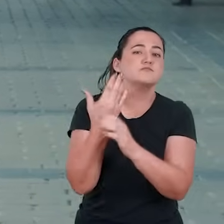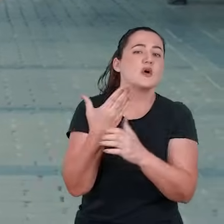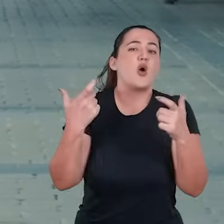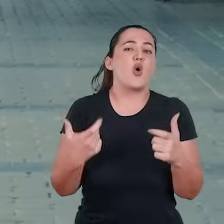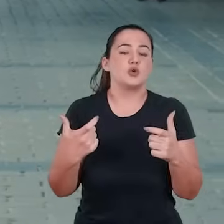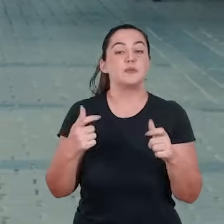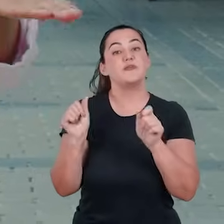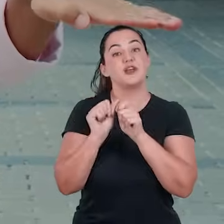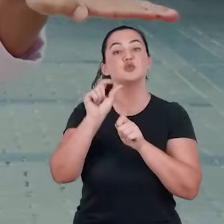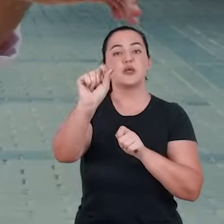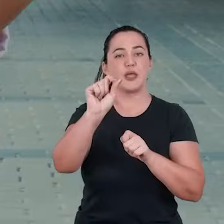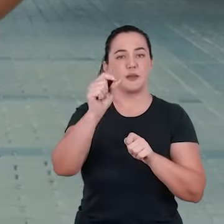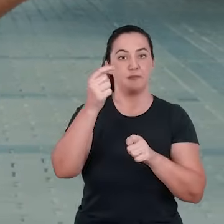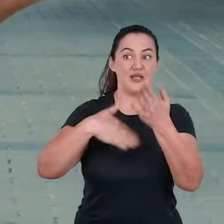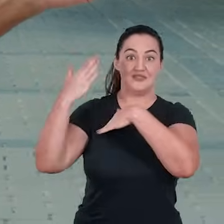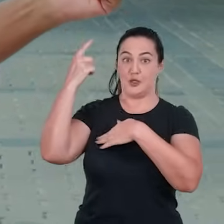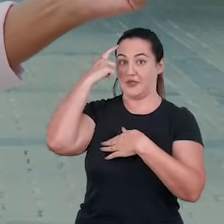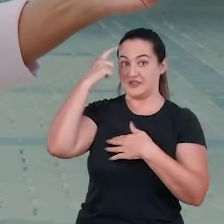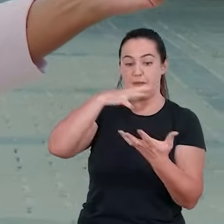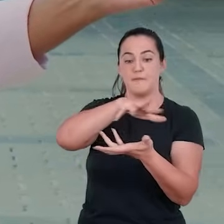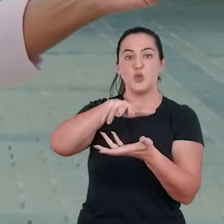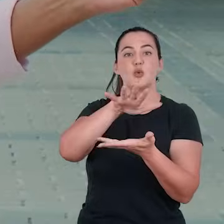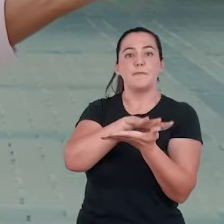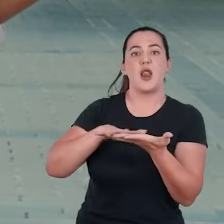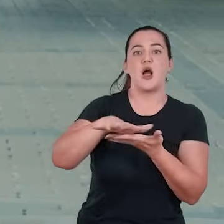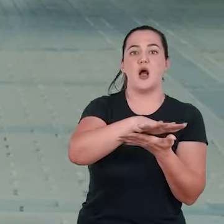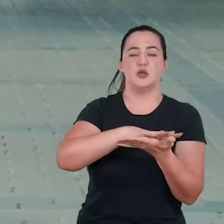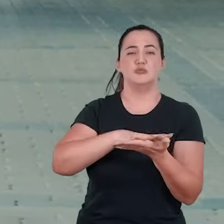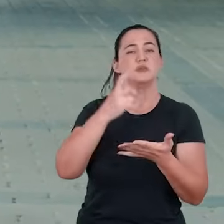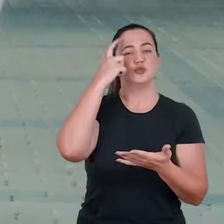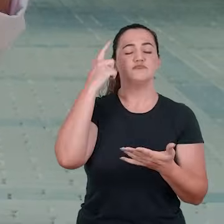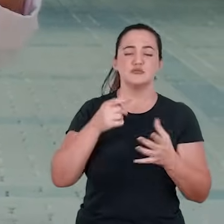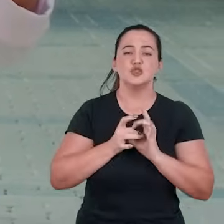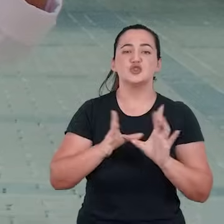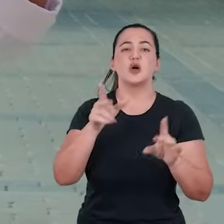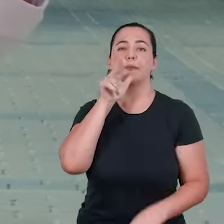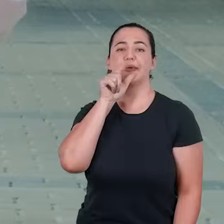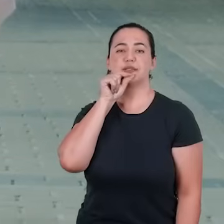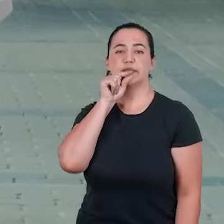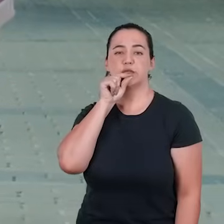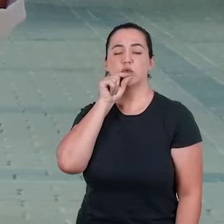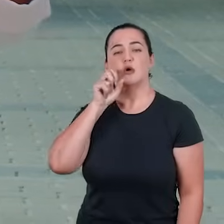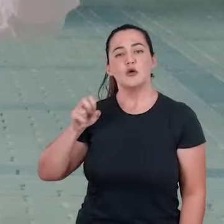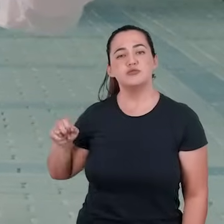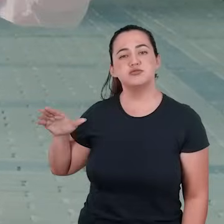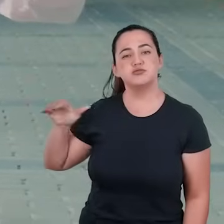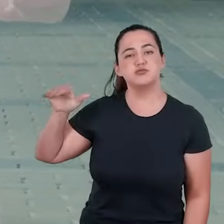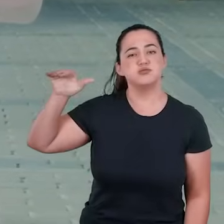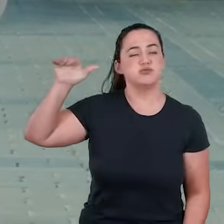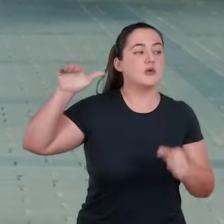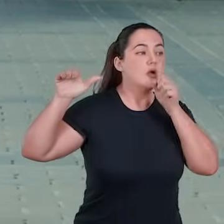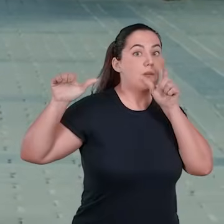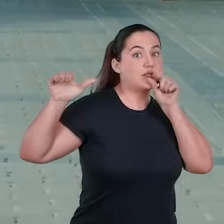gregos pensavam que a Terra era plana. Então, uma águia saiu voando de um lado, outra do outro, uma veio do Oriente, outra do Ocidente, e quando